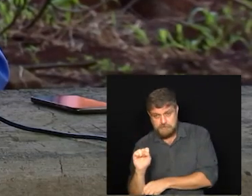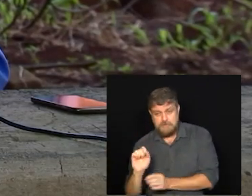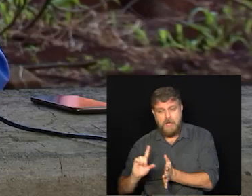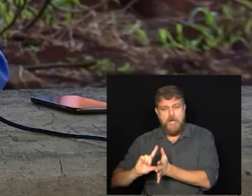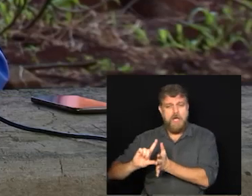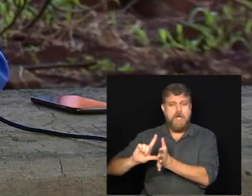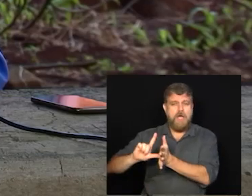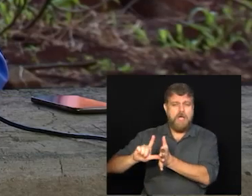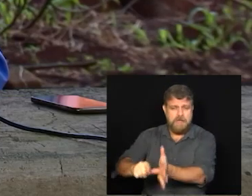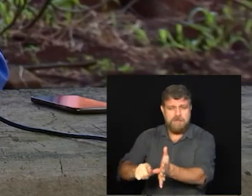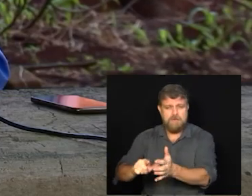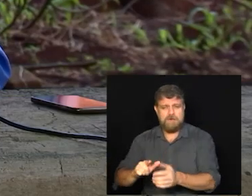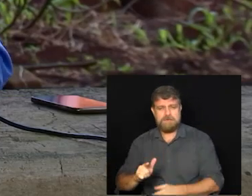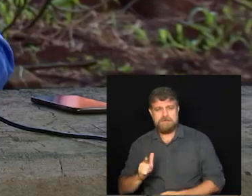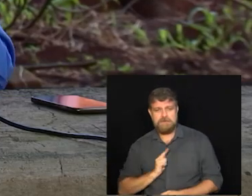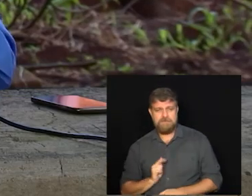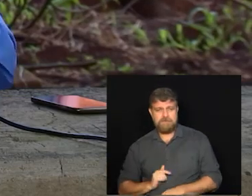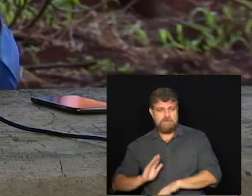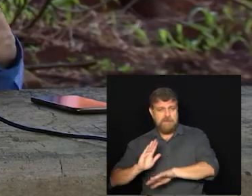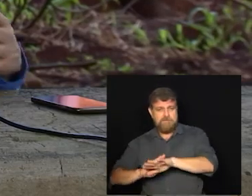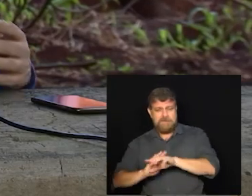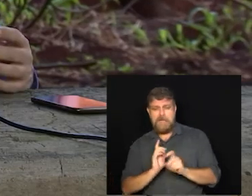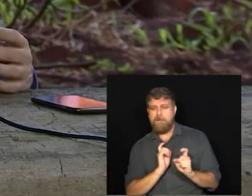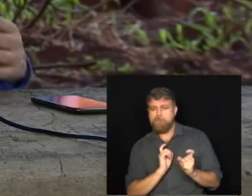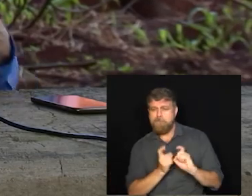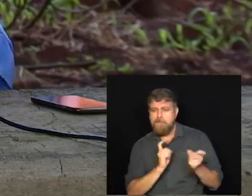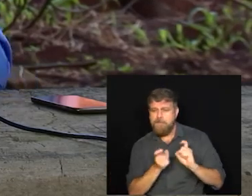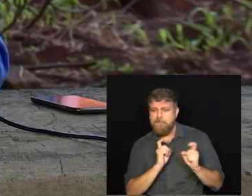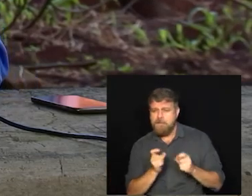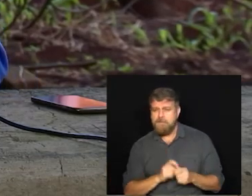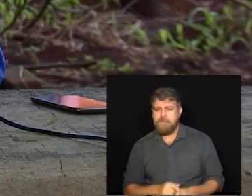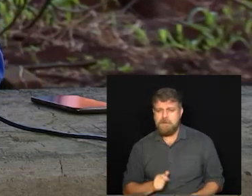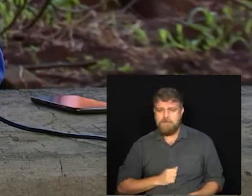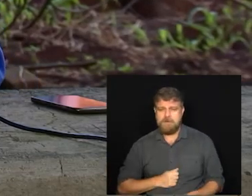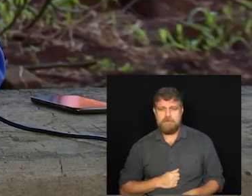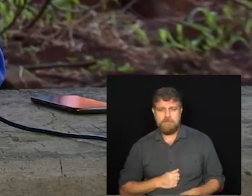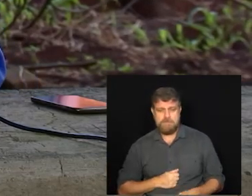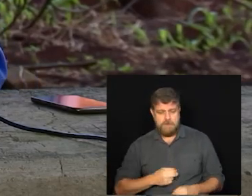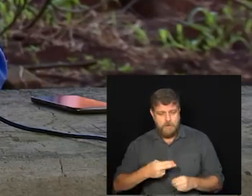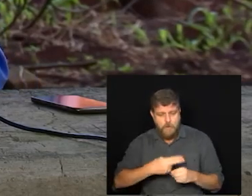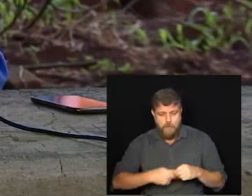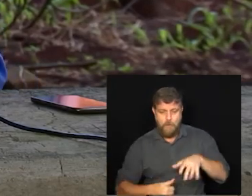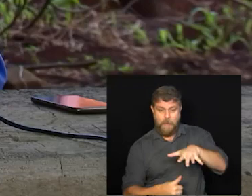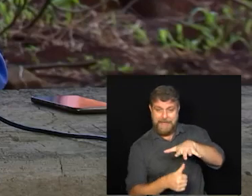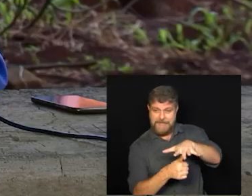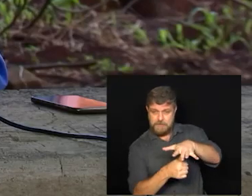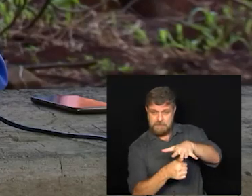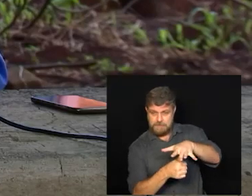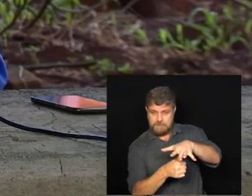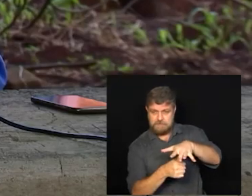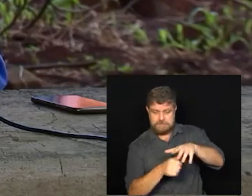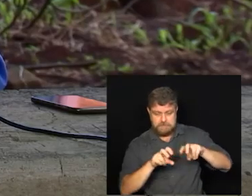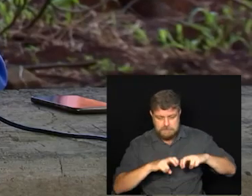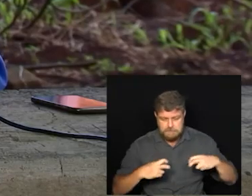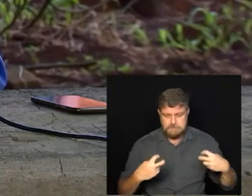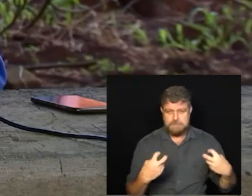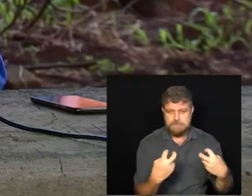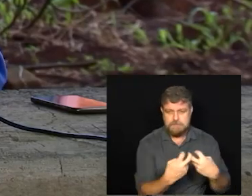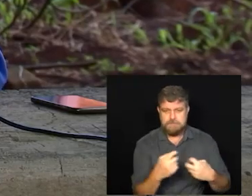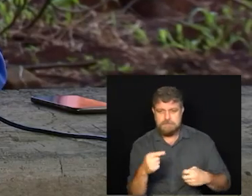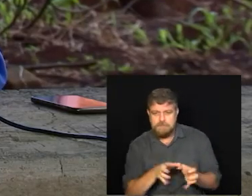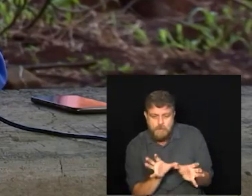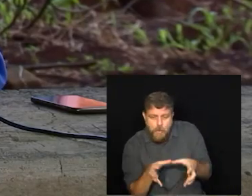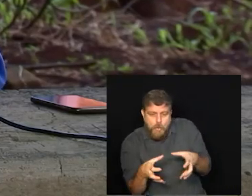depois foi feita reunião com a universidade, com o reitor, esse reitor e uma